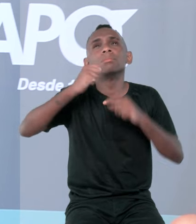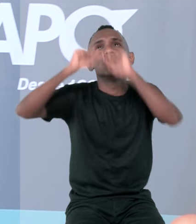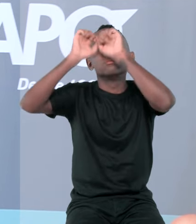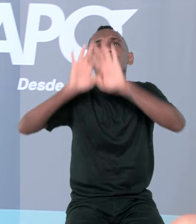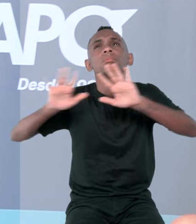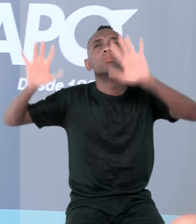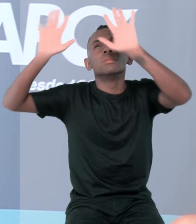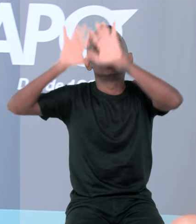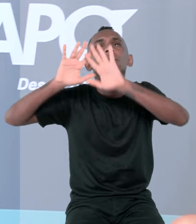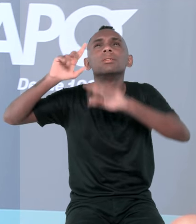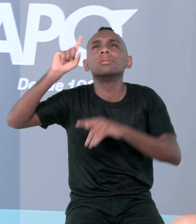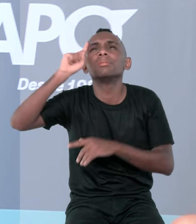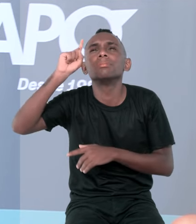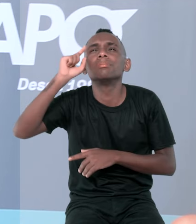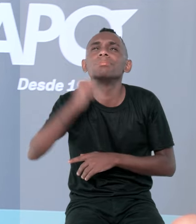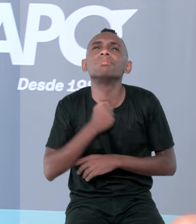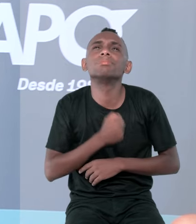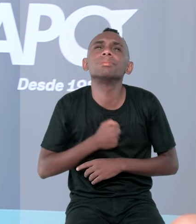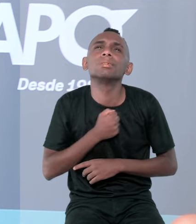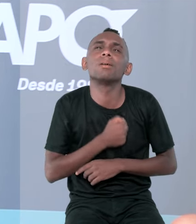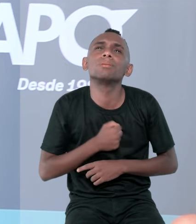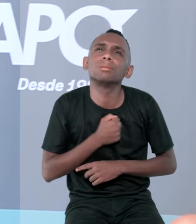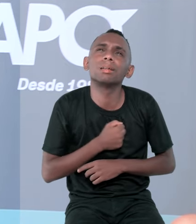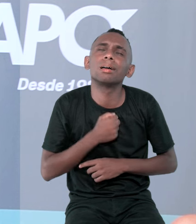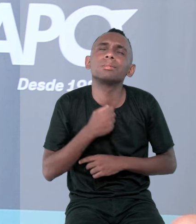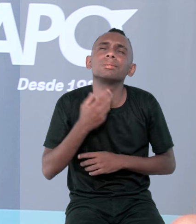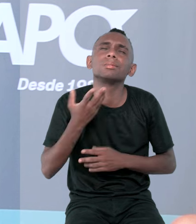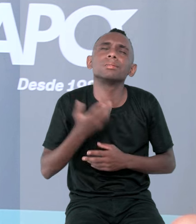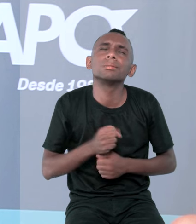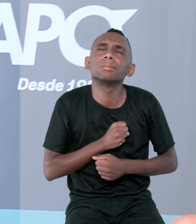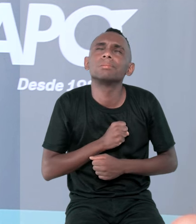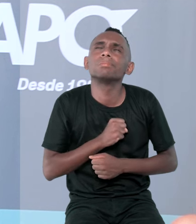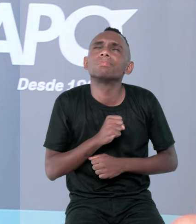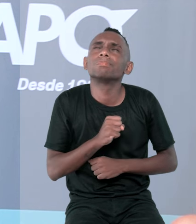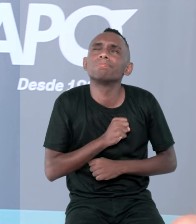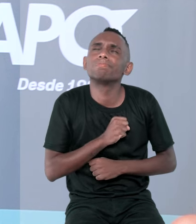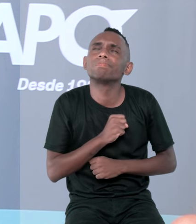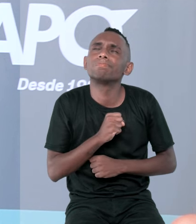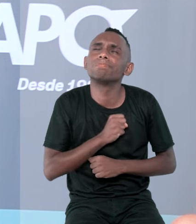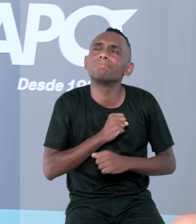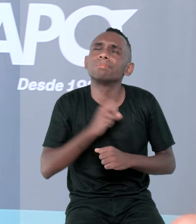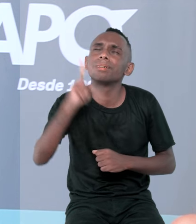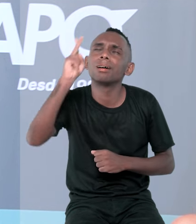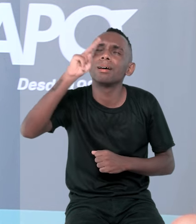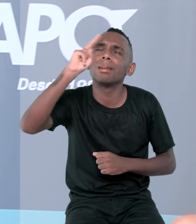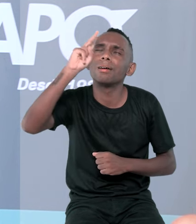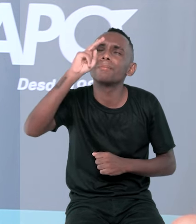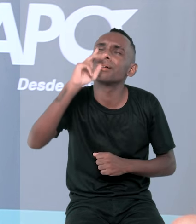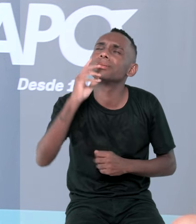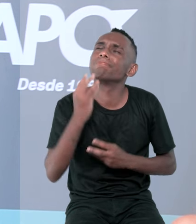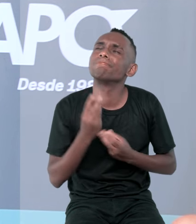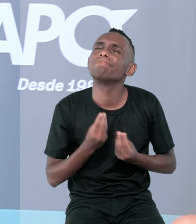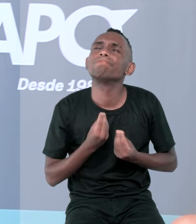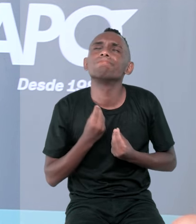os dias, a conta gotas, como pequenas marteladas no coração. Lembranças que a magoavam